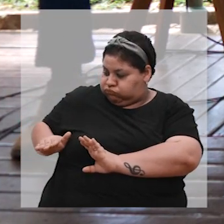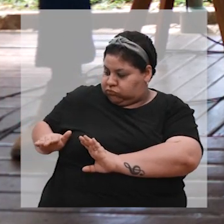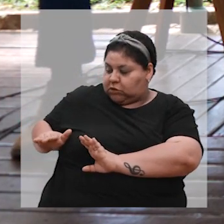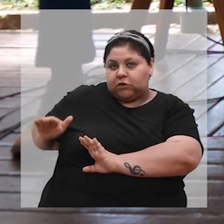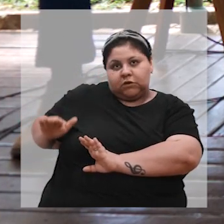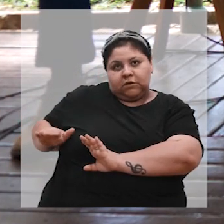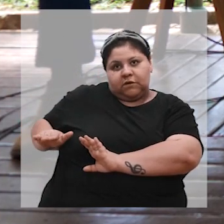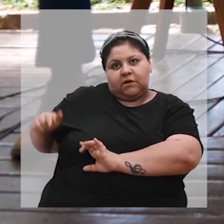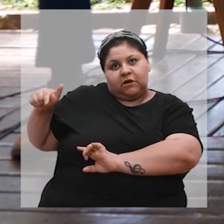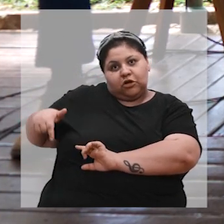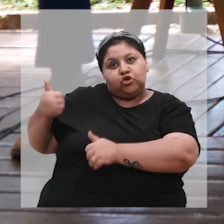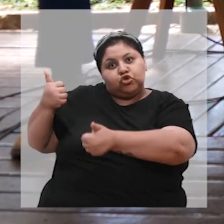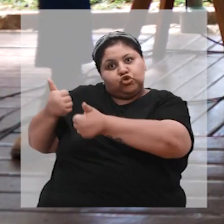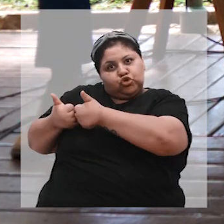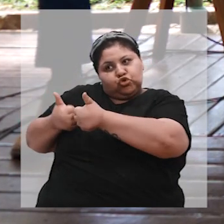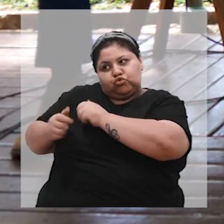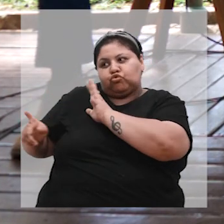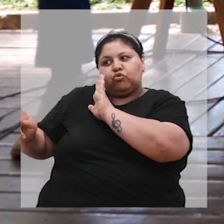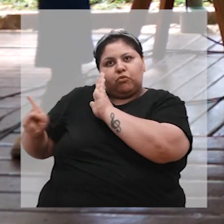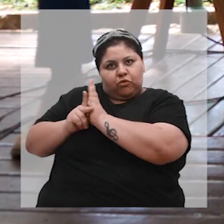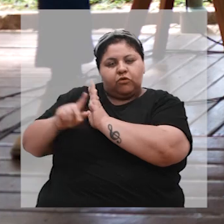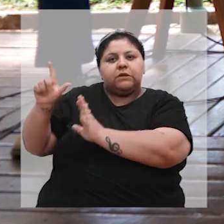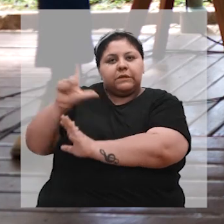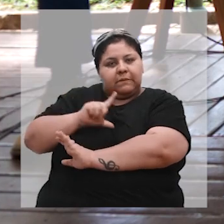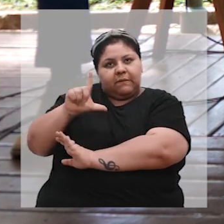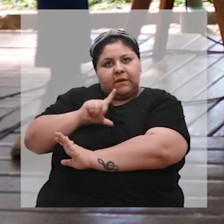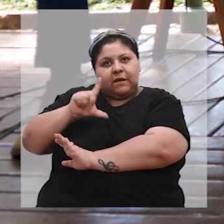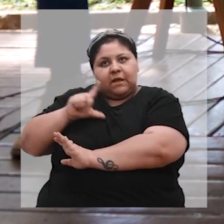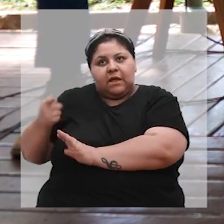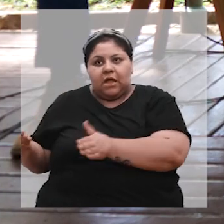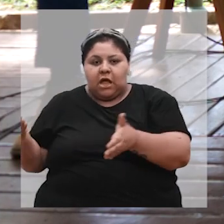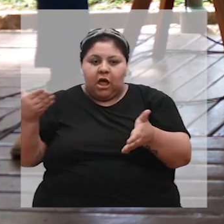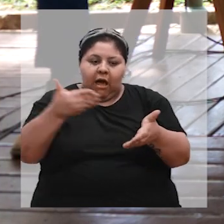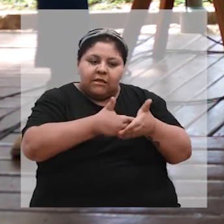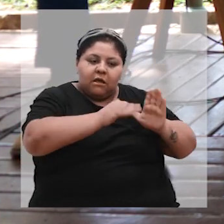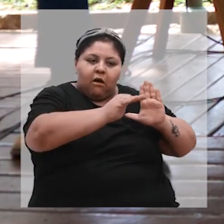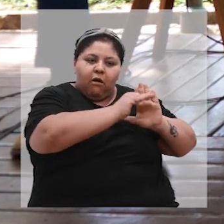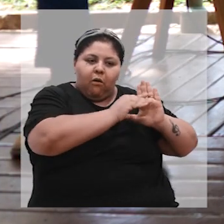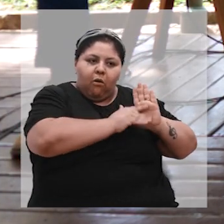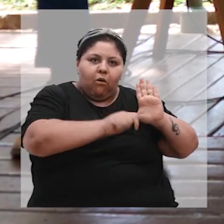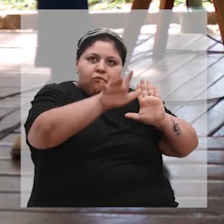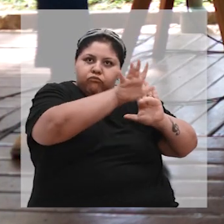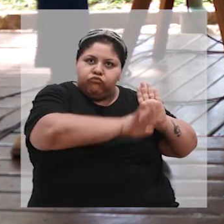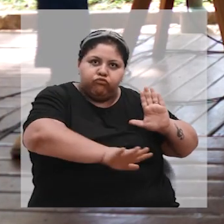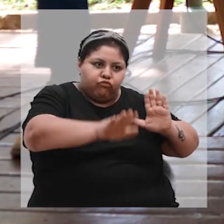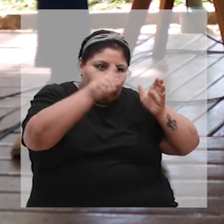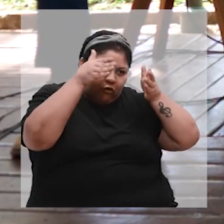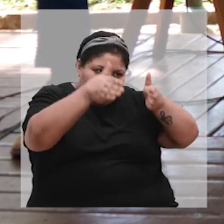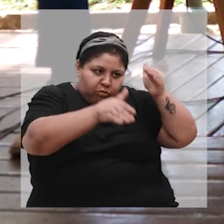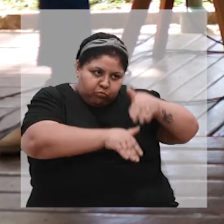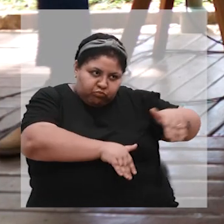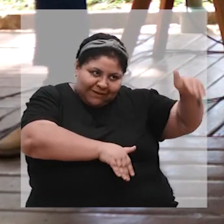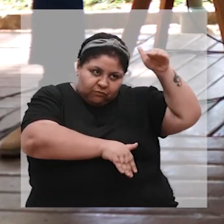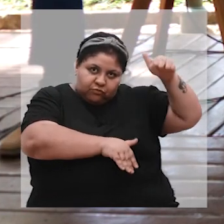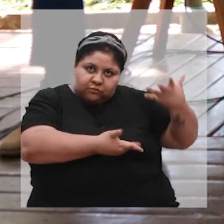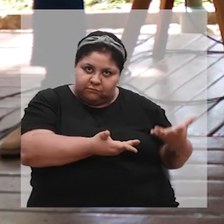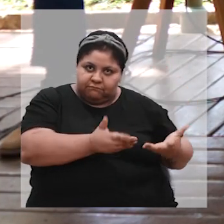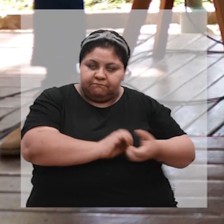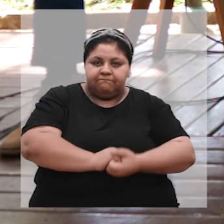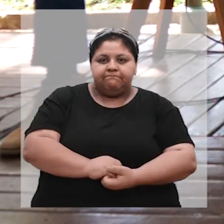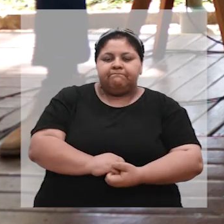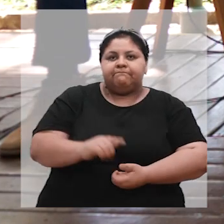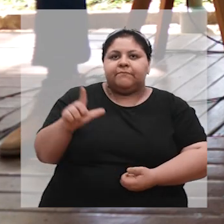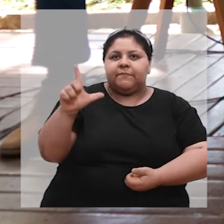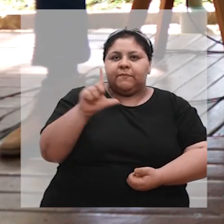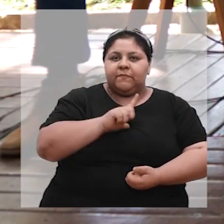pequenininhos, né, que vão vir aqui através dos projetos que nós temos, até a programação geral, voltada para o público adulto,